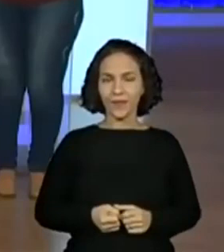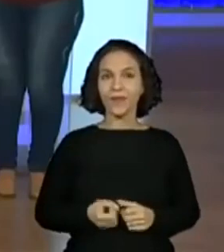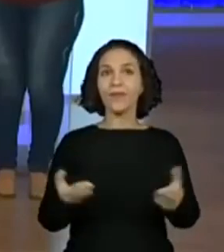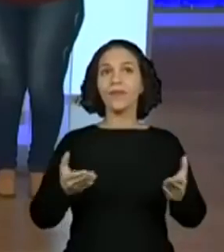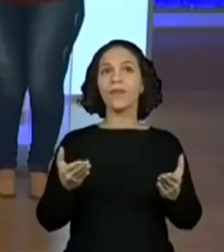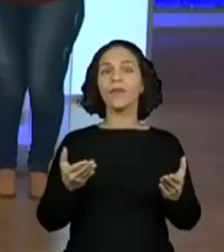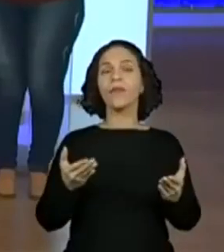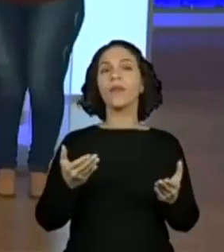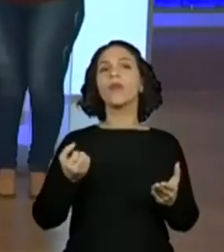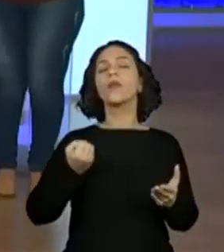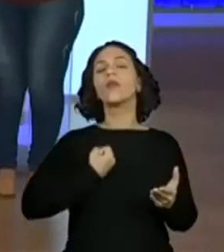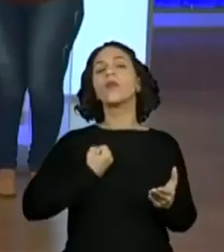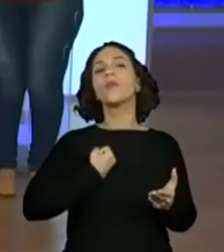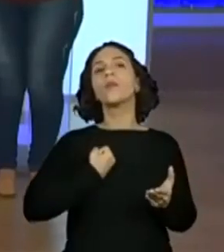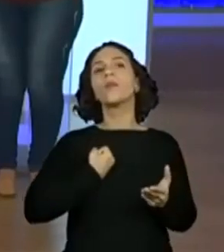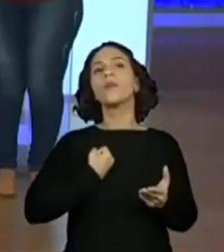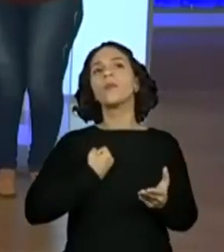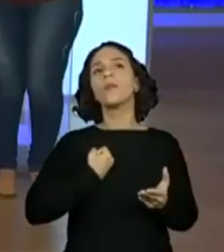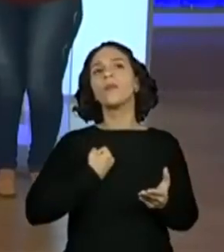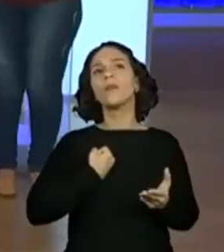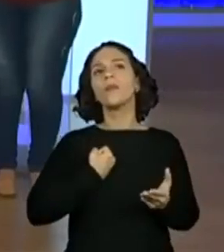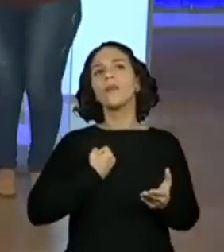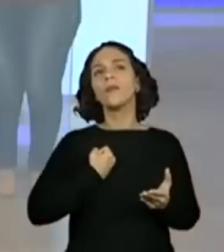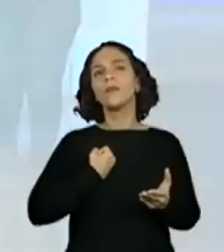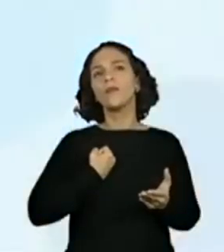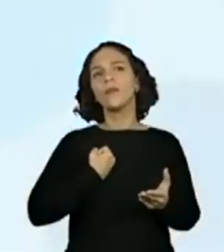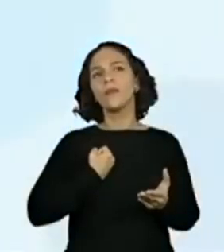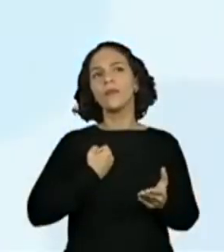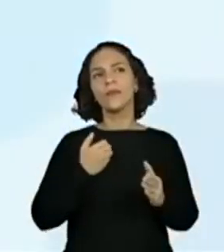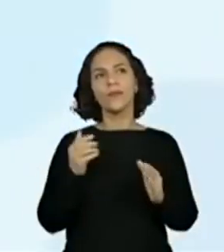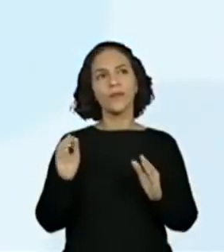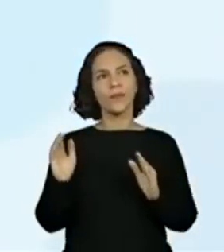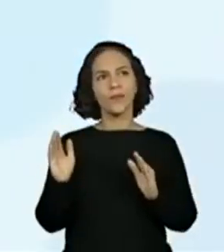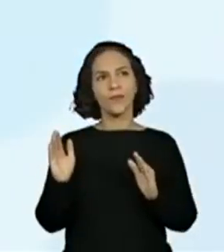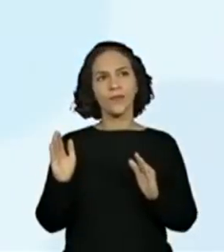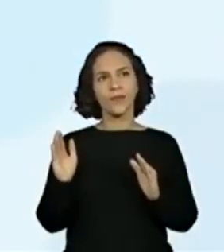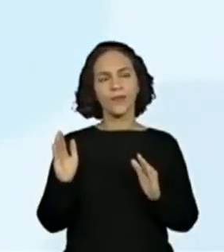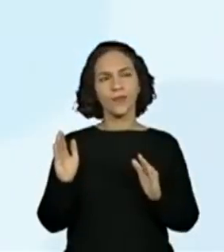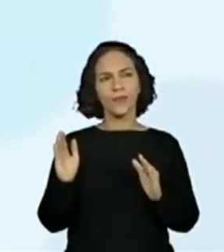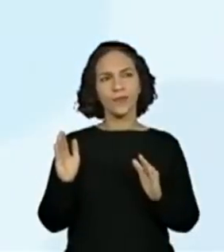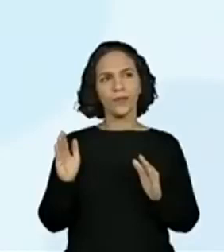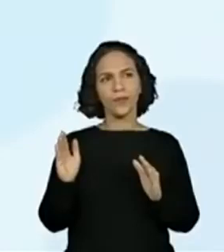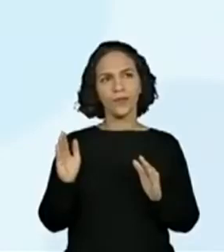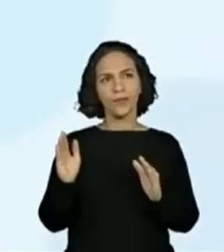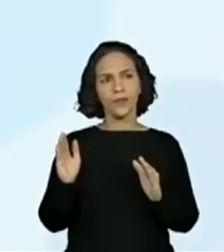Agora o segundo número vocês vão escrever no segundo quadrinho.